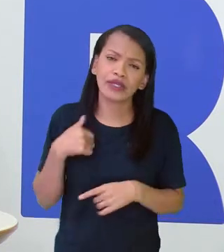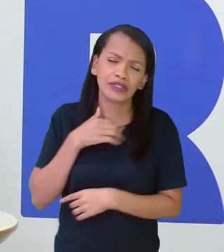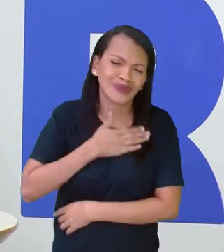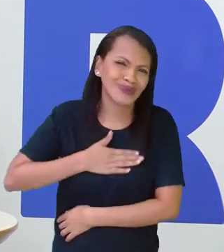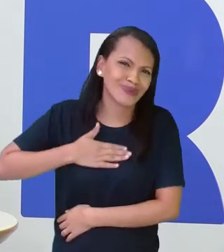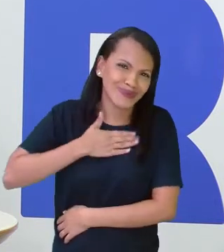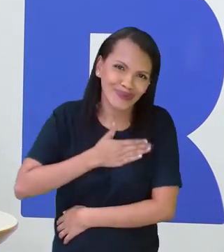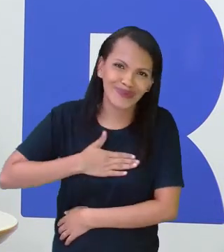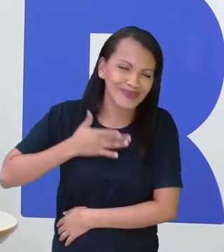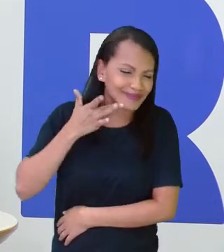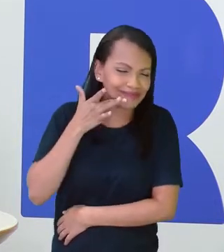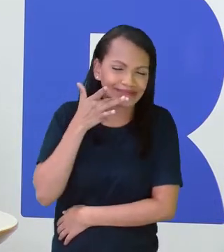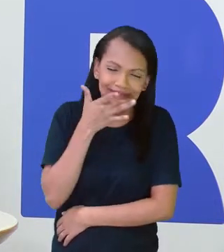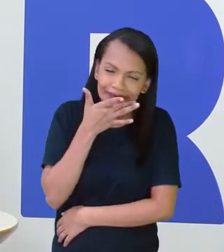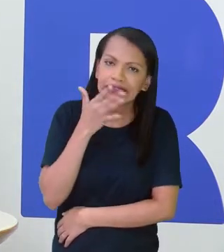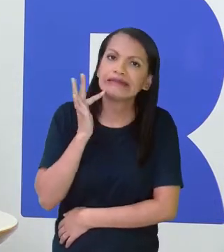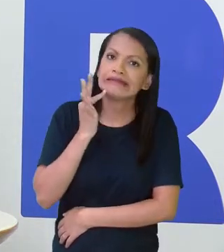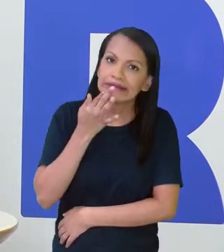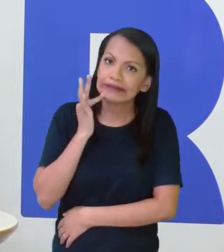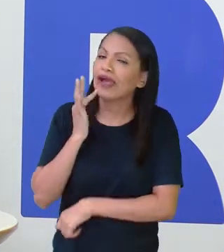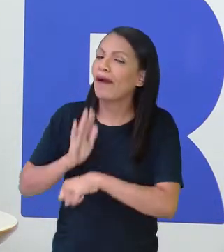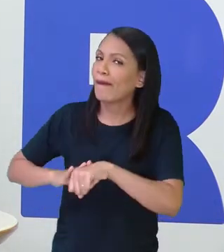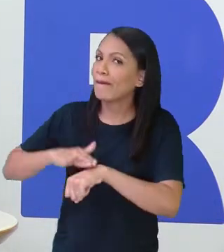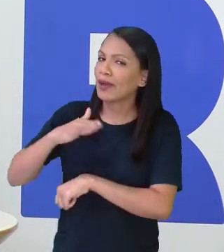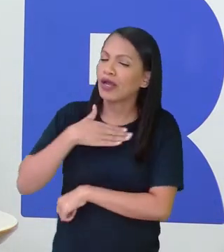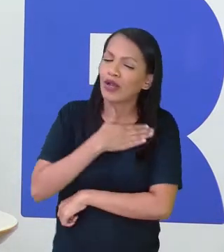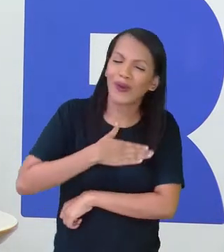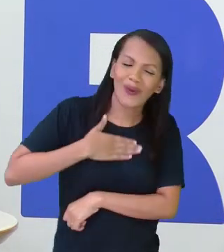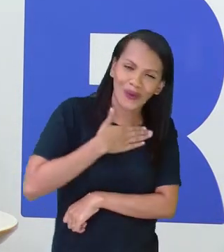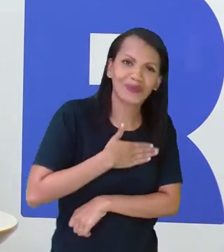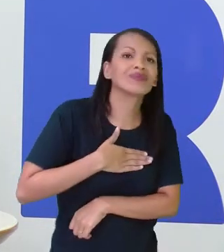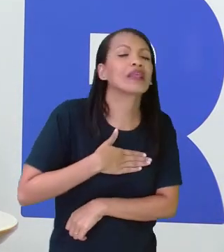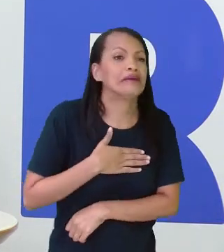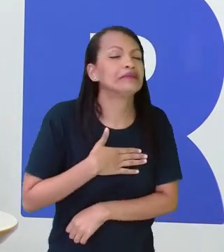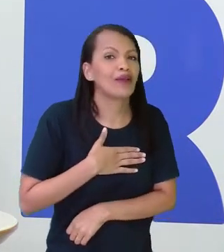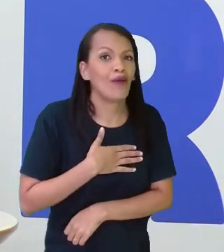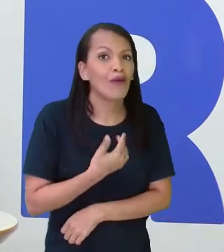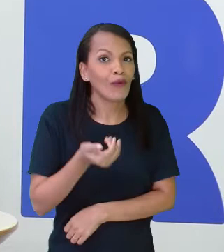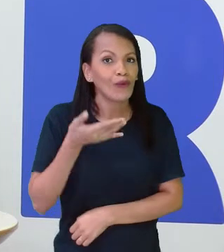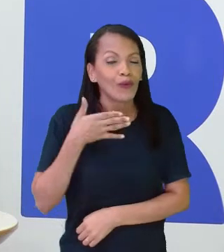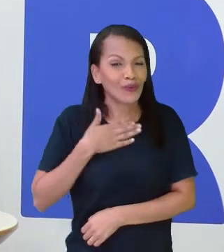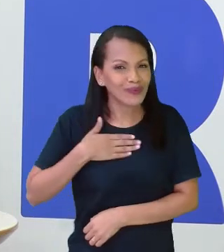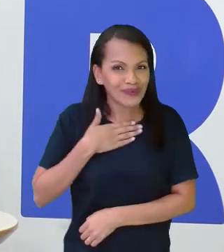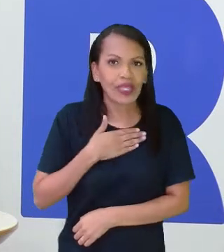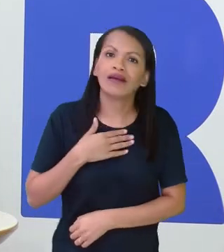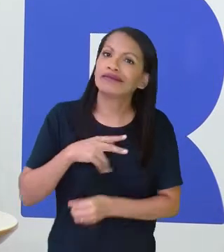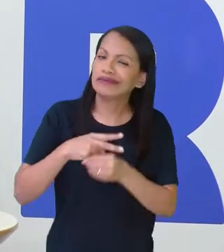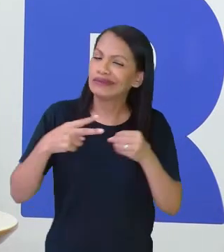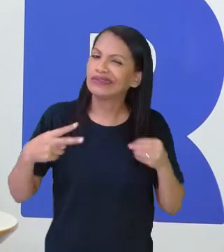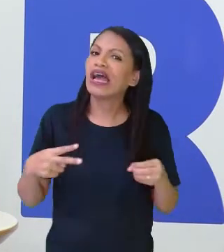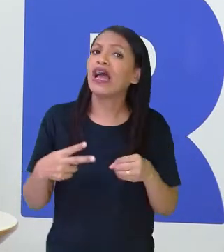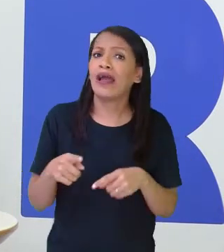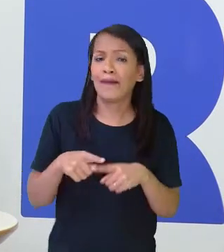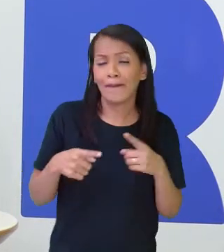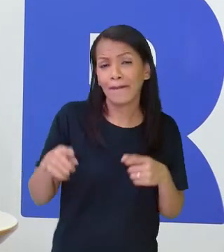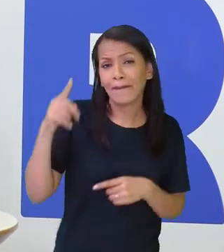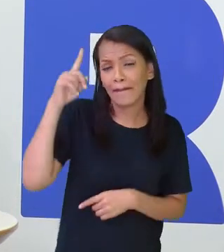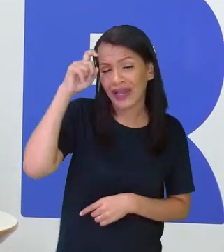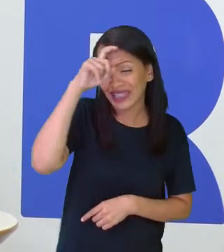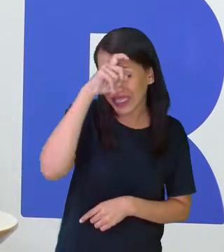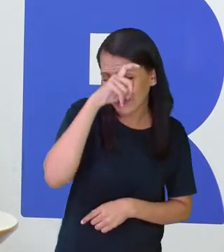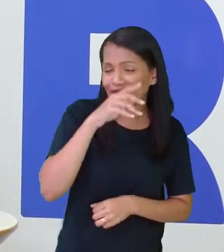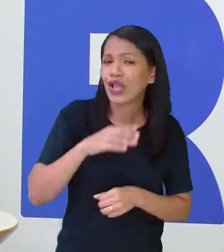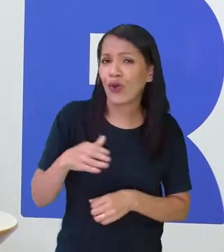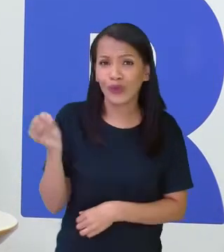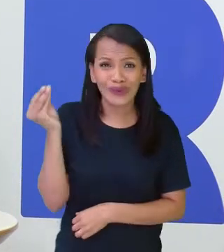gosto bastante. Frutas eu gosto mais. Olha aí, frutas mais eu fácil. tenho um apego maior. Os legumes e as verduras eu tento,